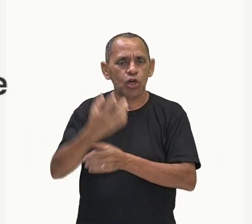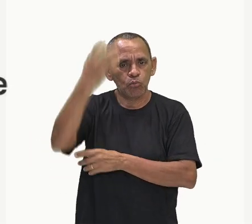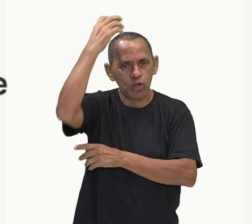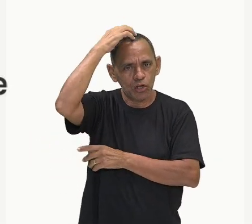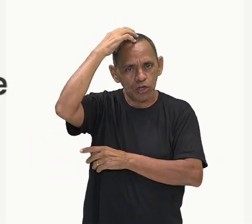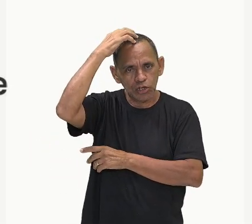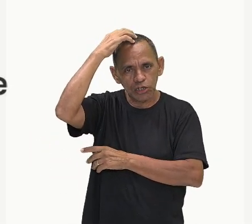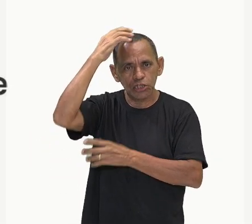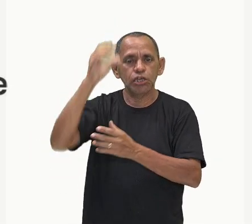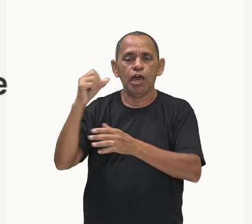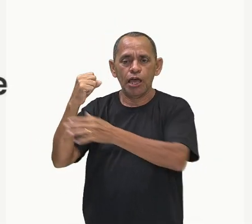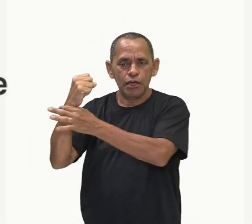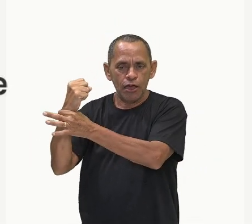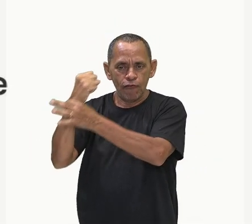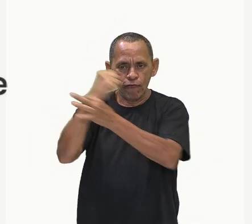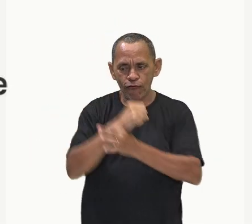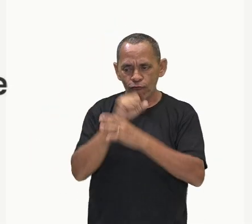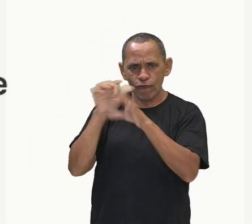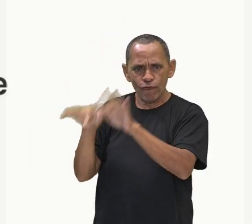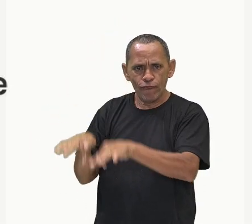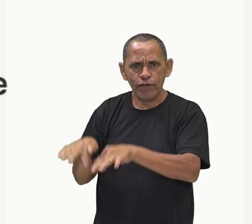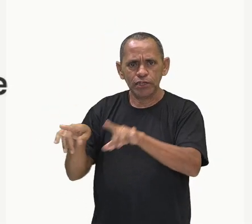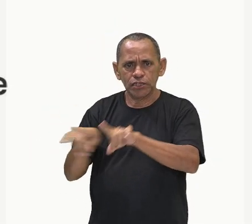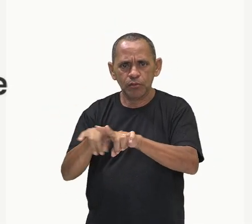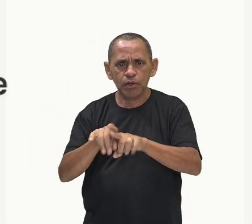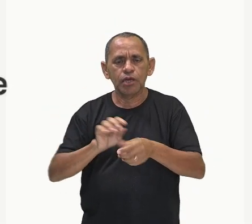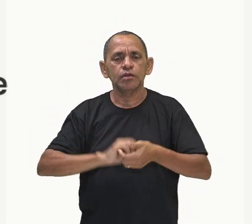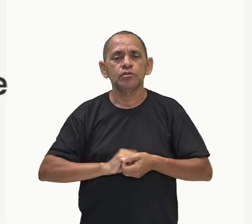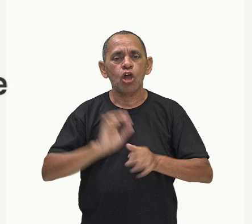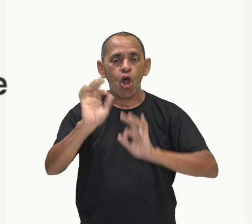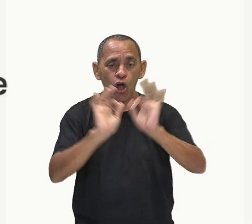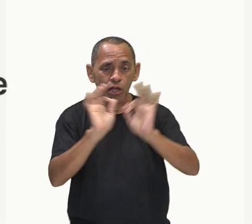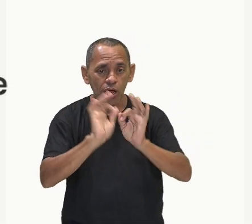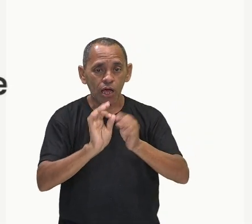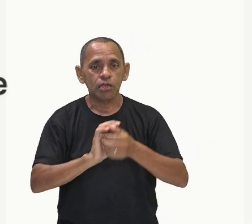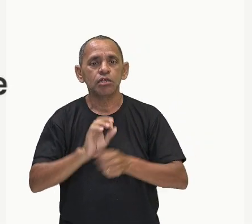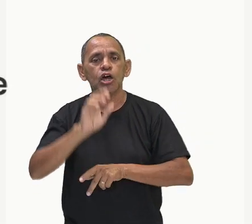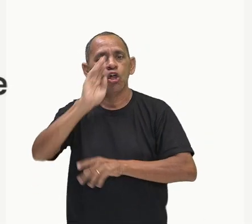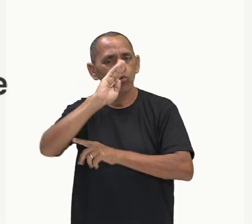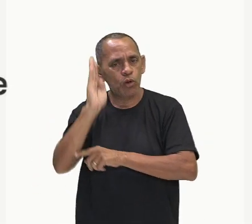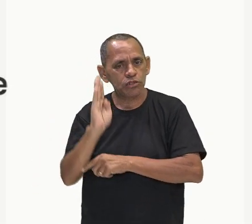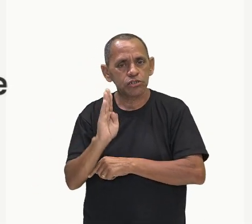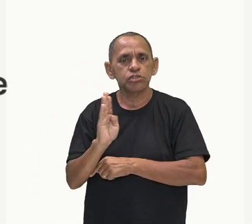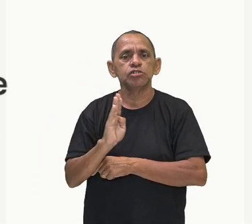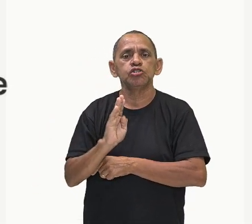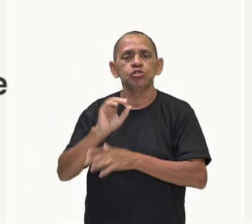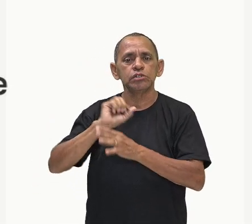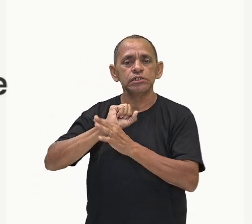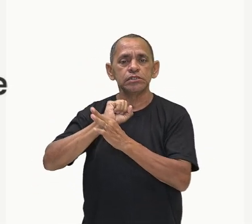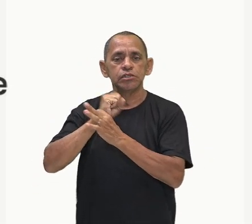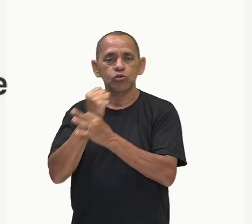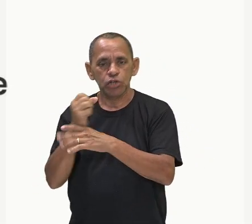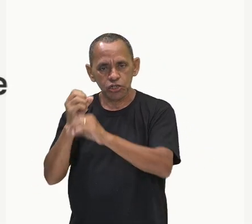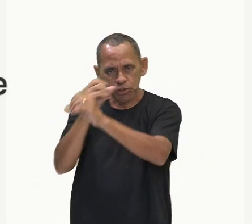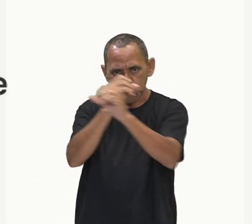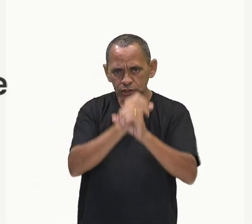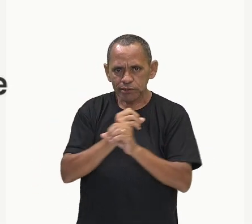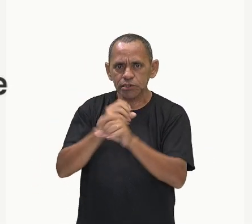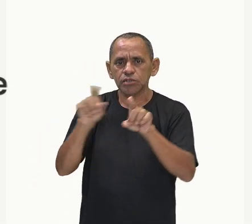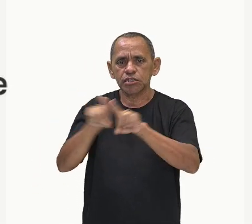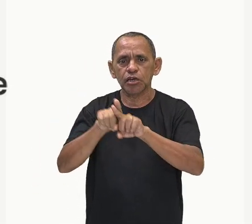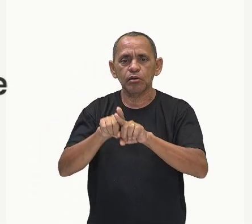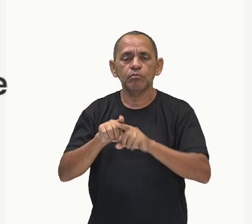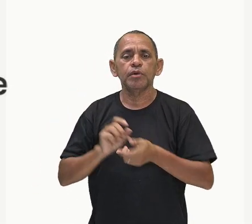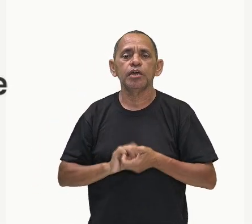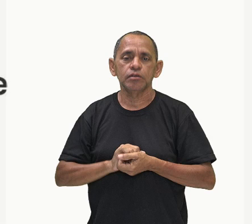absolutismo, retomada da colonização do Brasil e garantir o predomínio de Portugal sobre